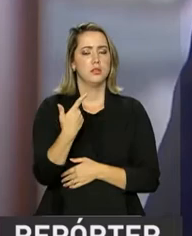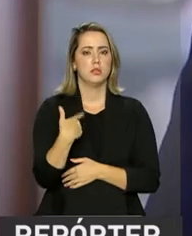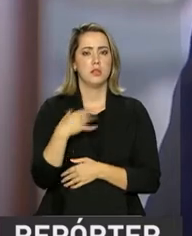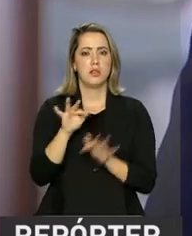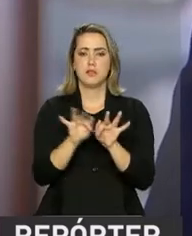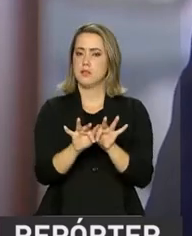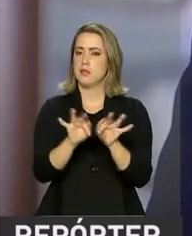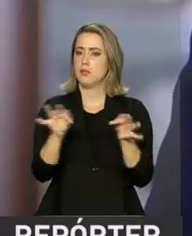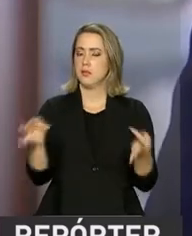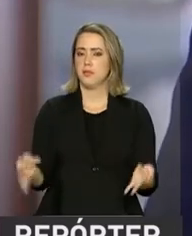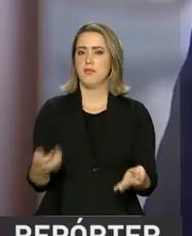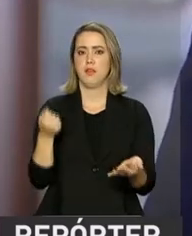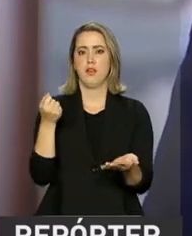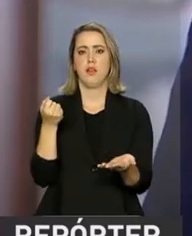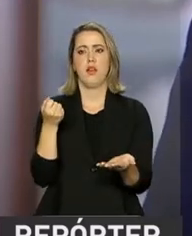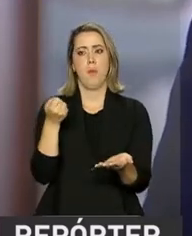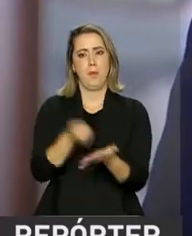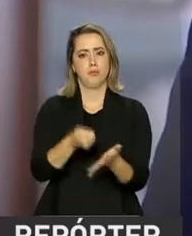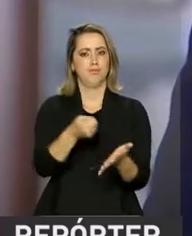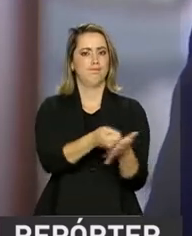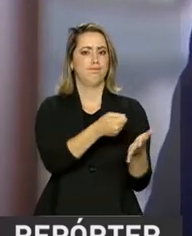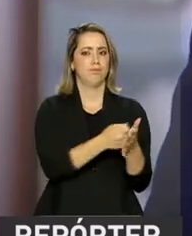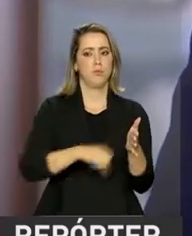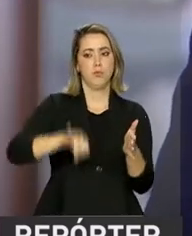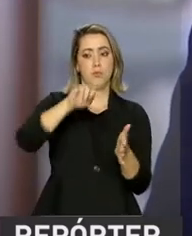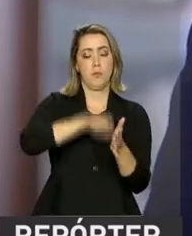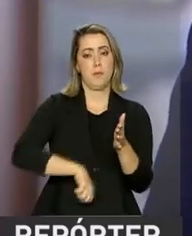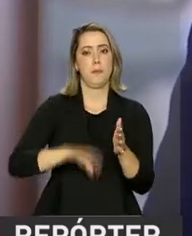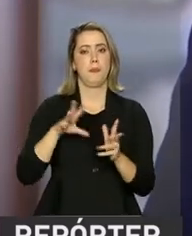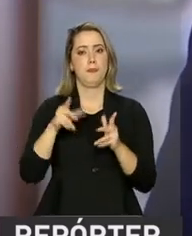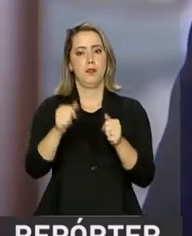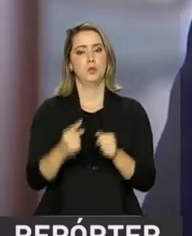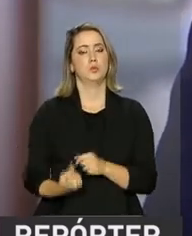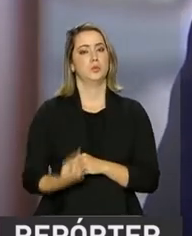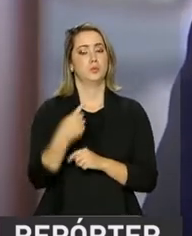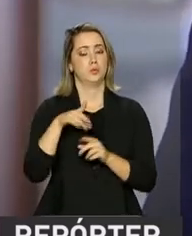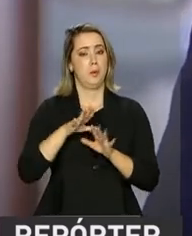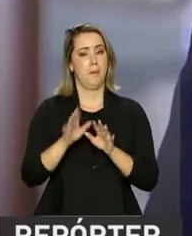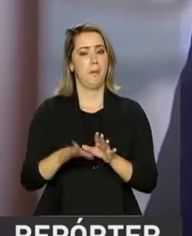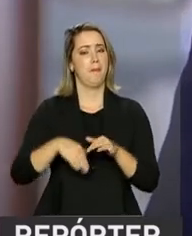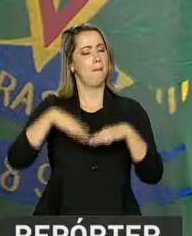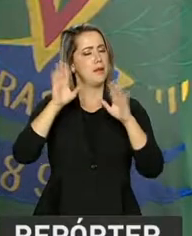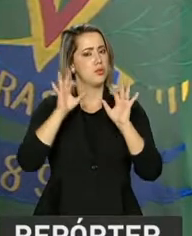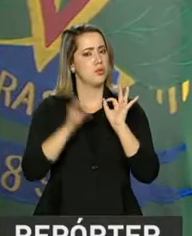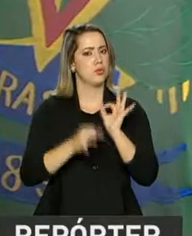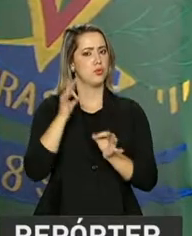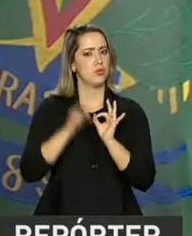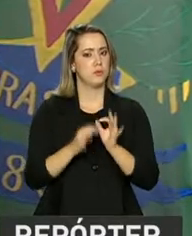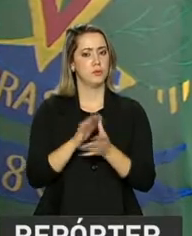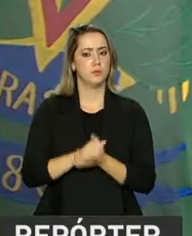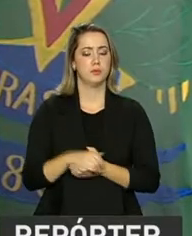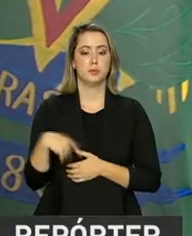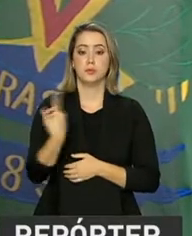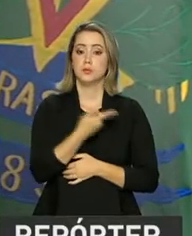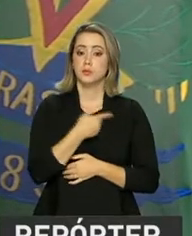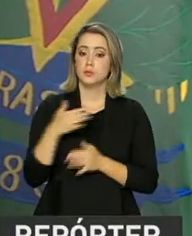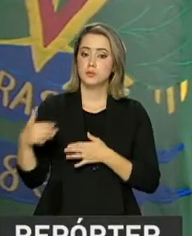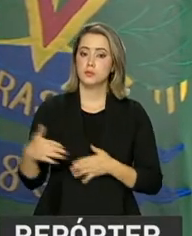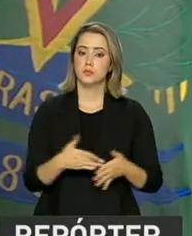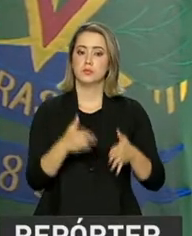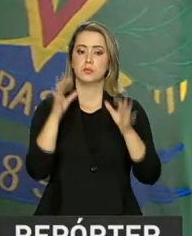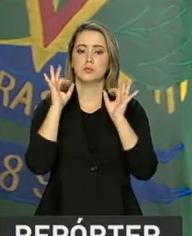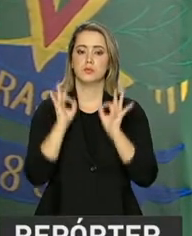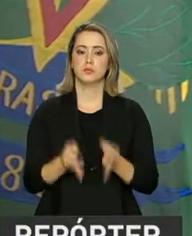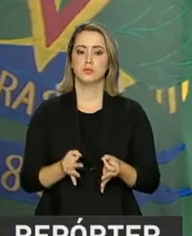simplificar a cobrança de tributos tornando os impostos mais justos nós estamos no caminho certo